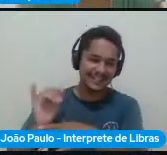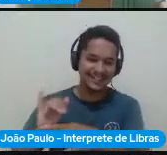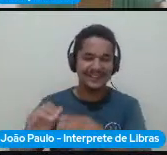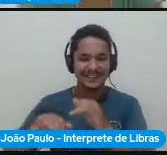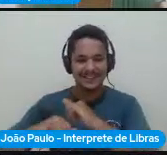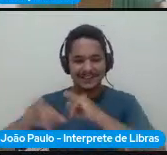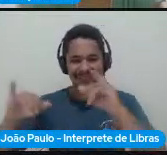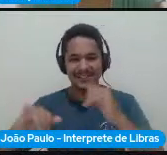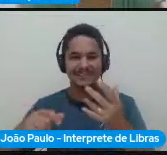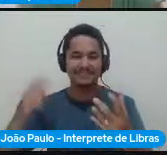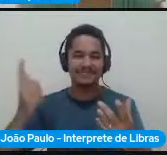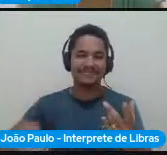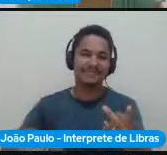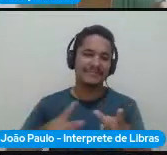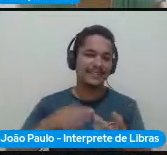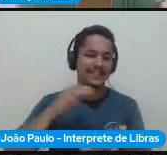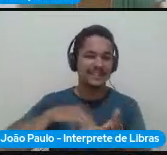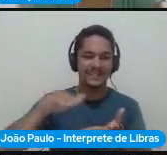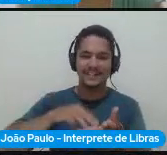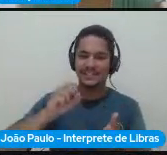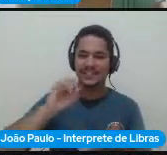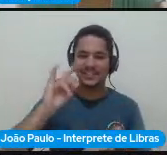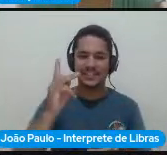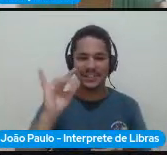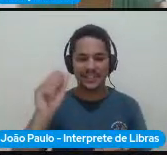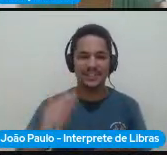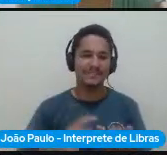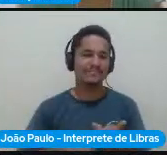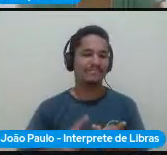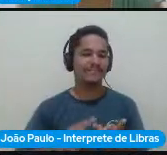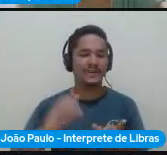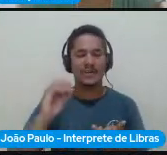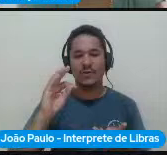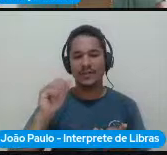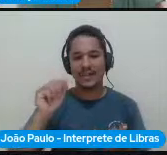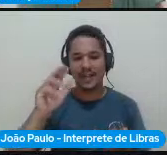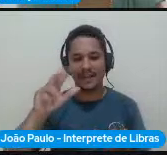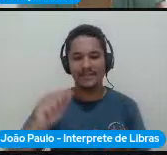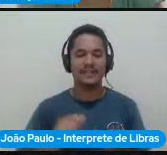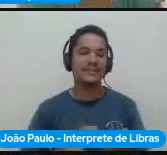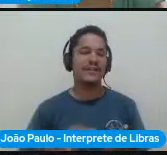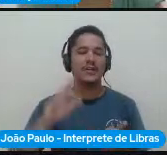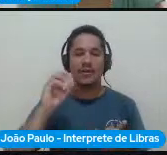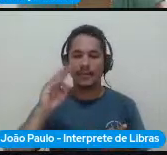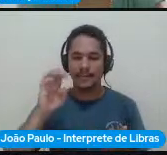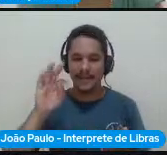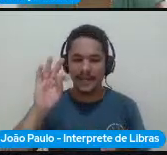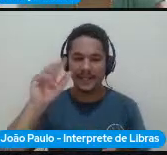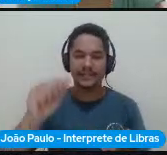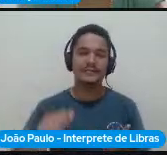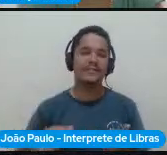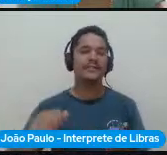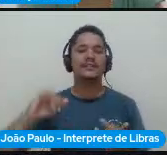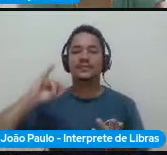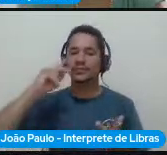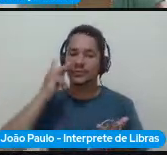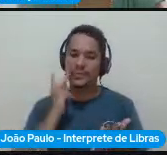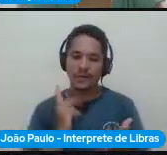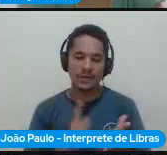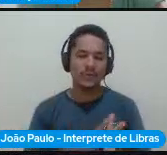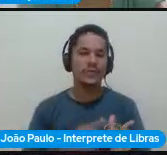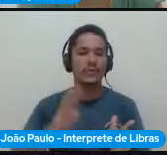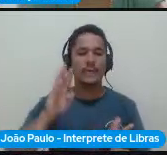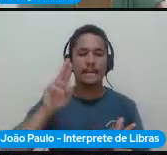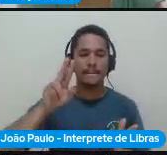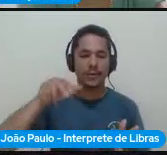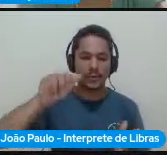nossa secretária Shirley, nossa secretária Roberta, aos intérpretes aqui, João Paulo e a Bruna, que estará conosco nessa noite, e a